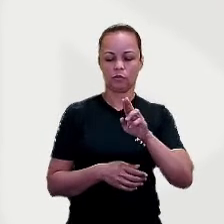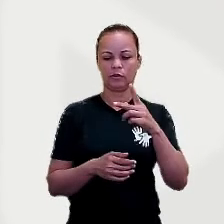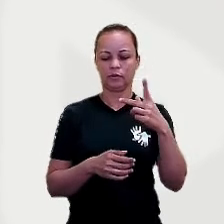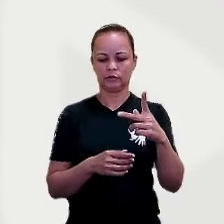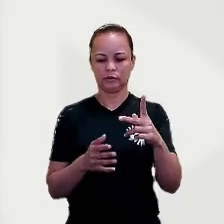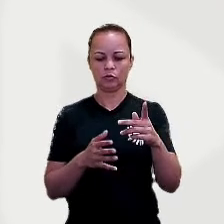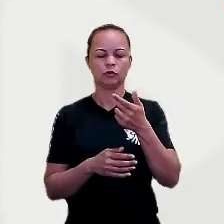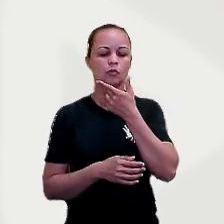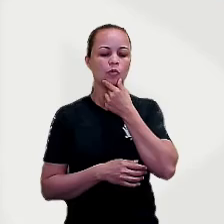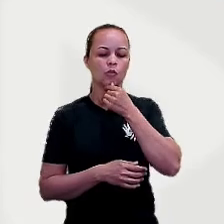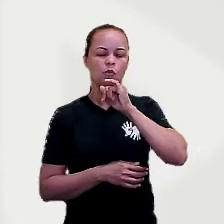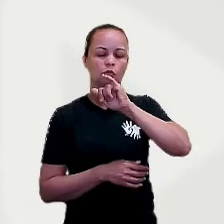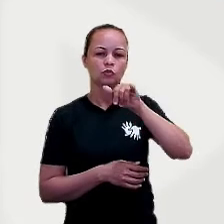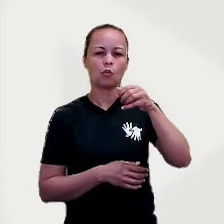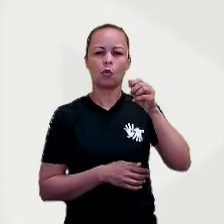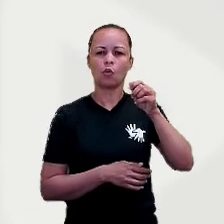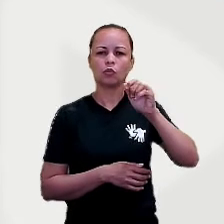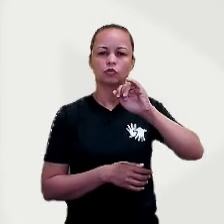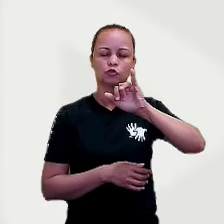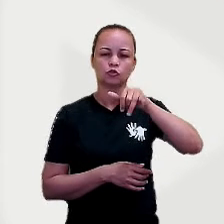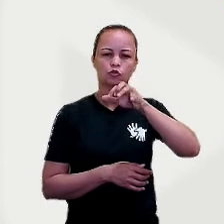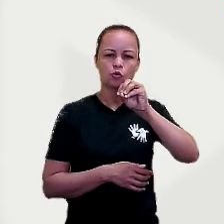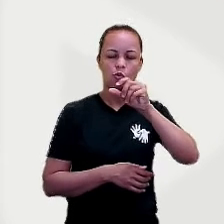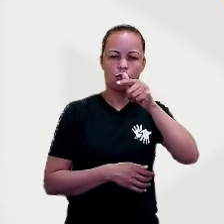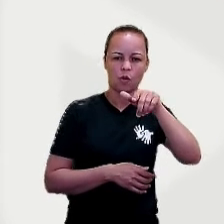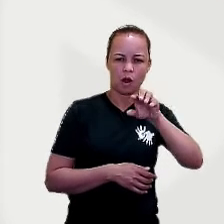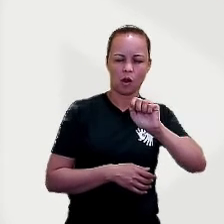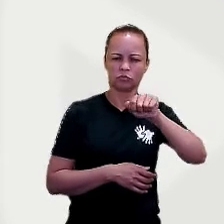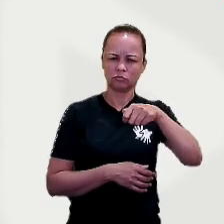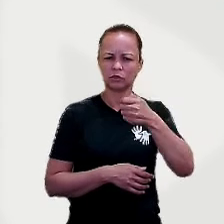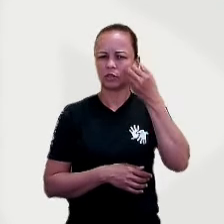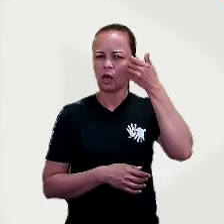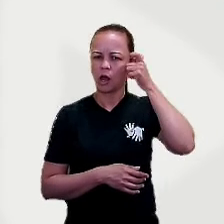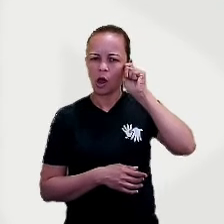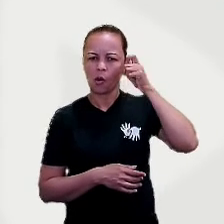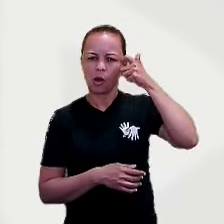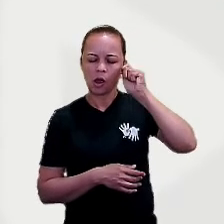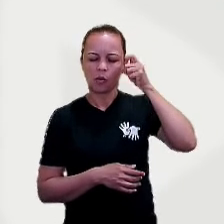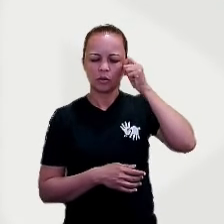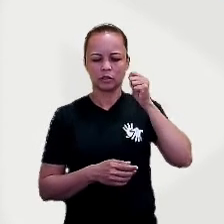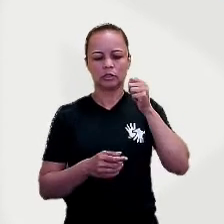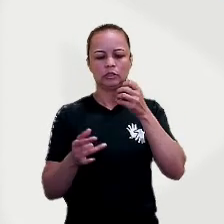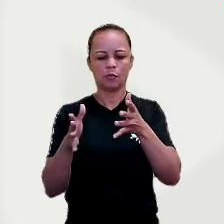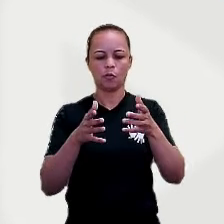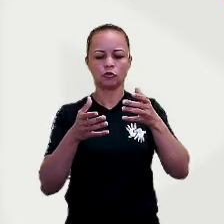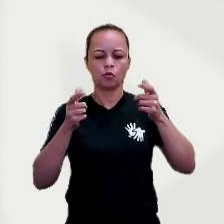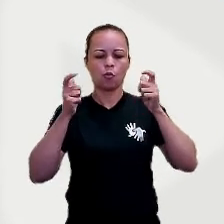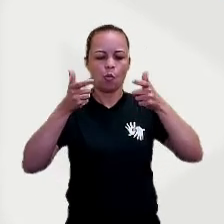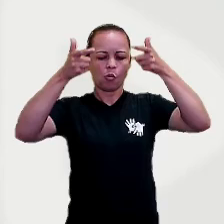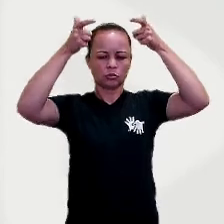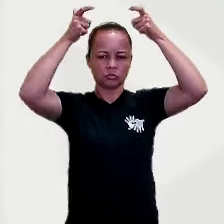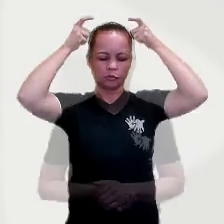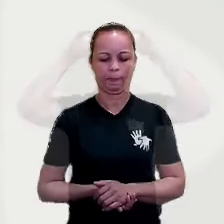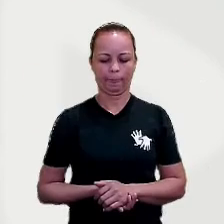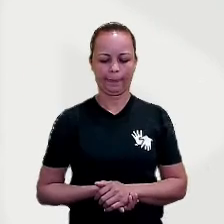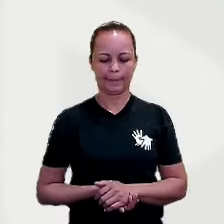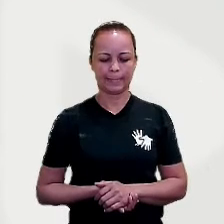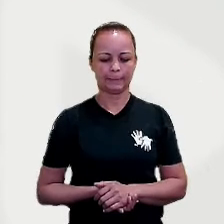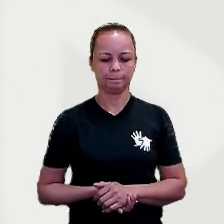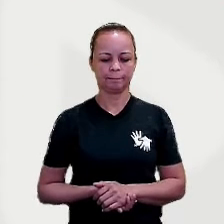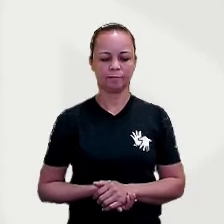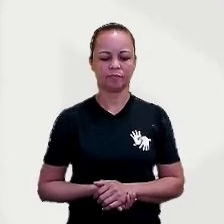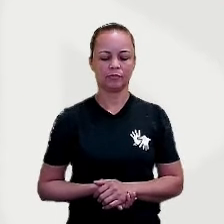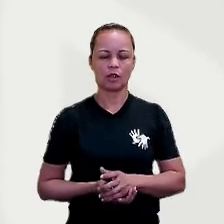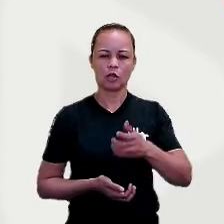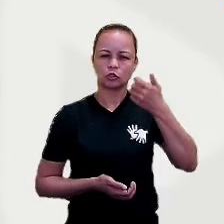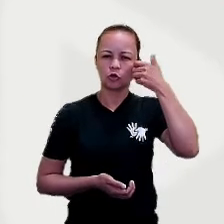Dom João comandava, que depois de coroado rei em 1816 tornou-se Dom João VI. Dom